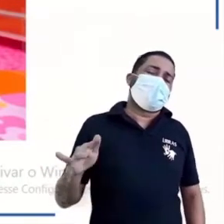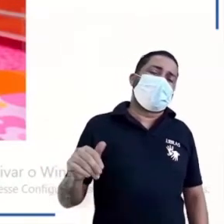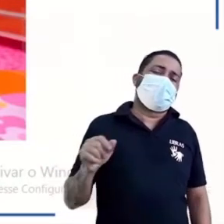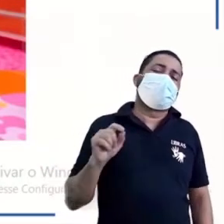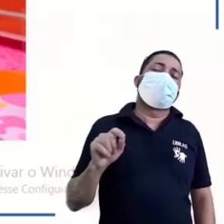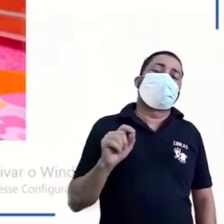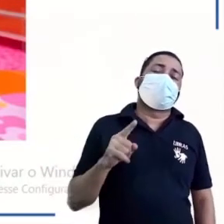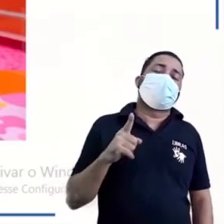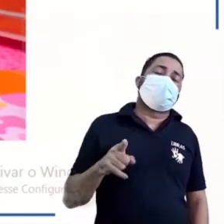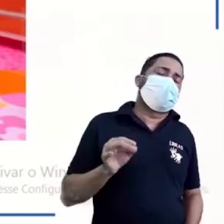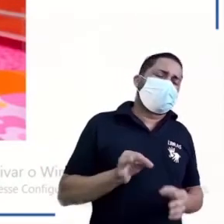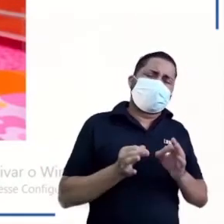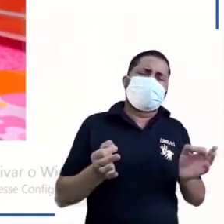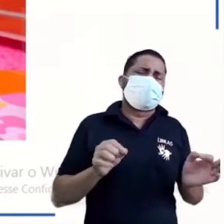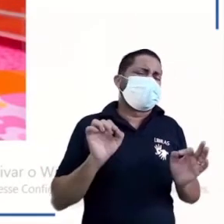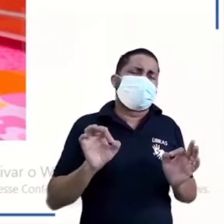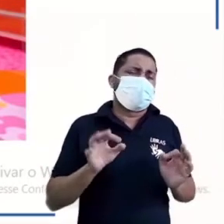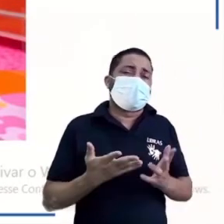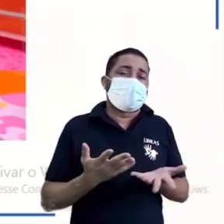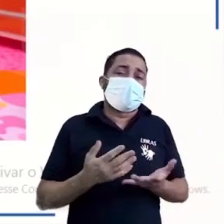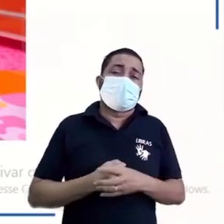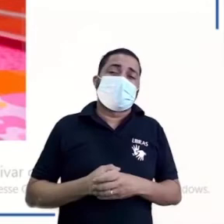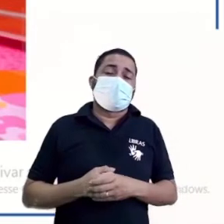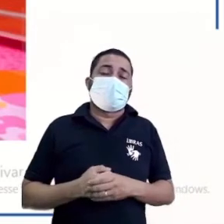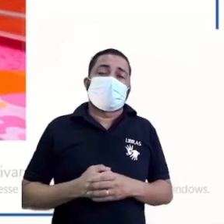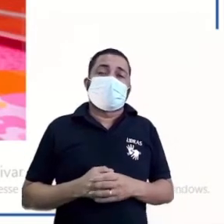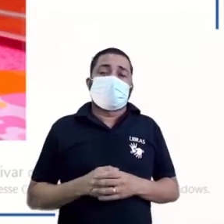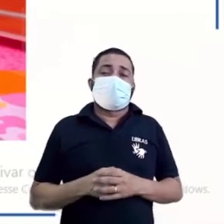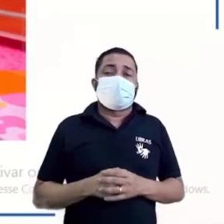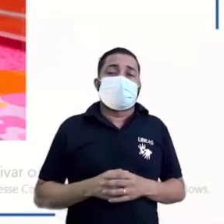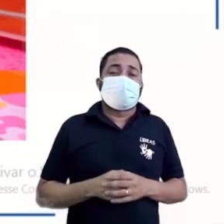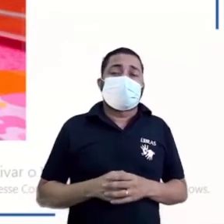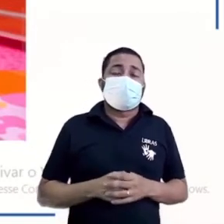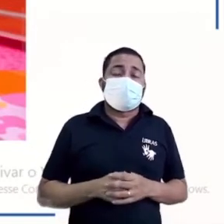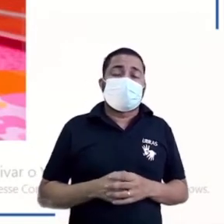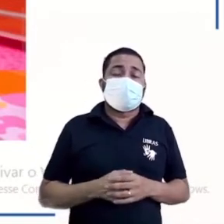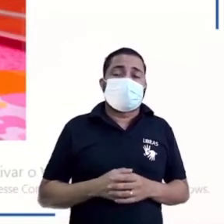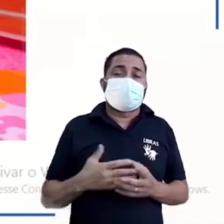que é uma coisa sutil? Uma coisa sutil é uma coisa que